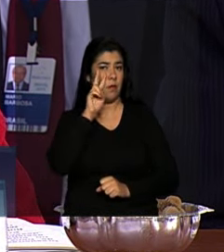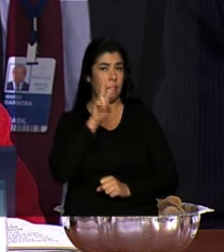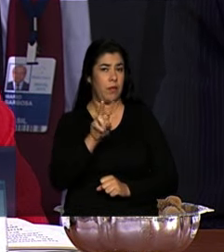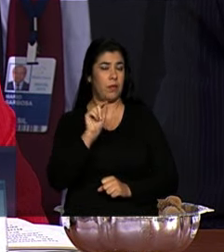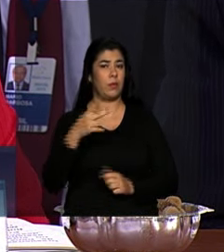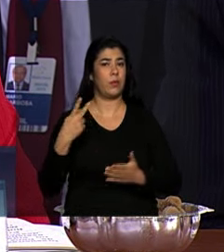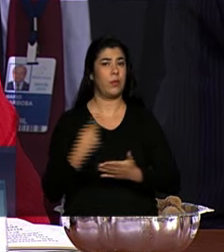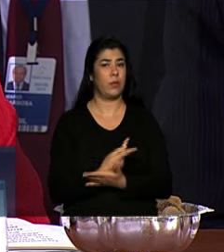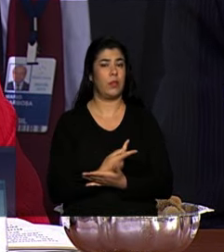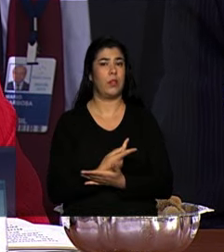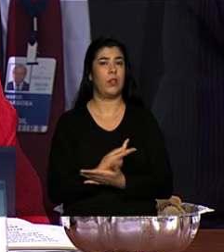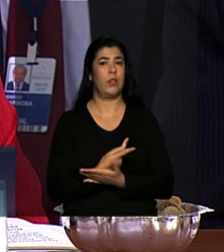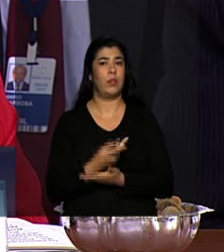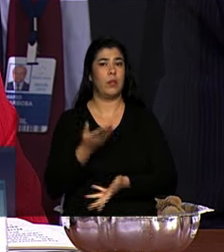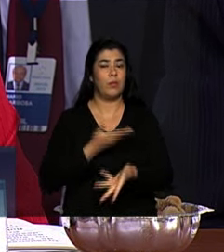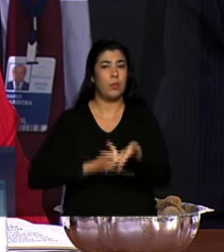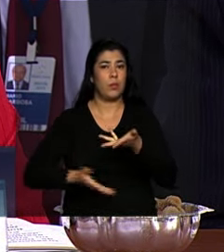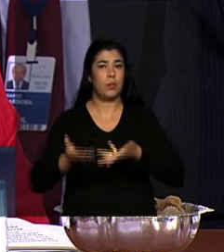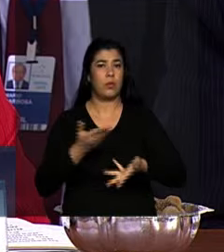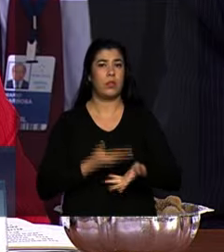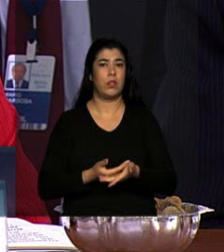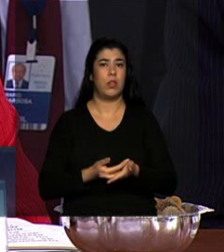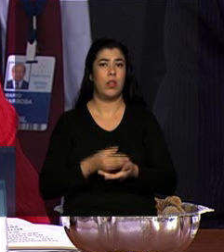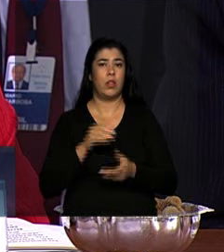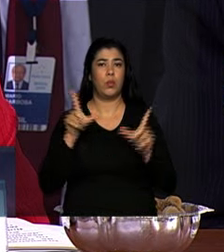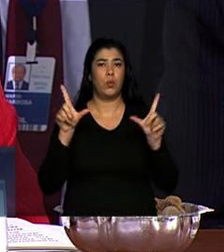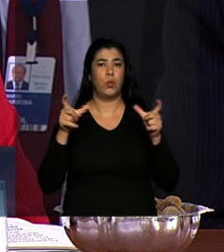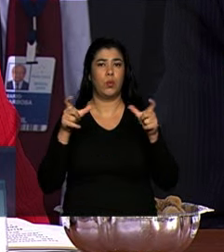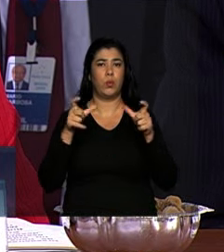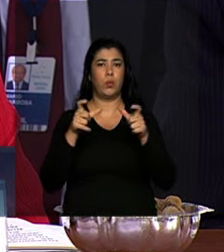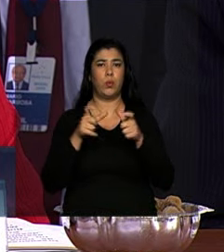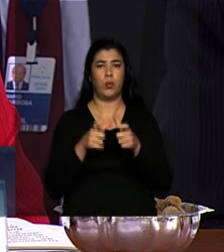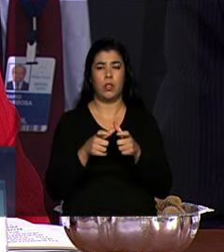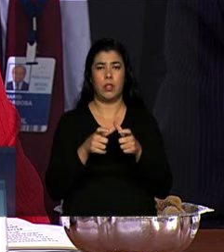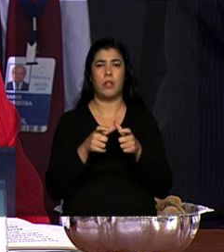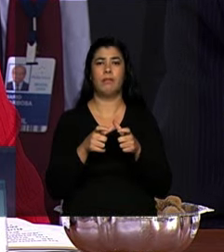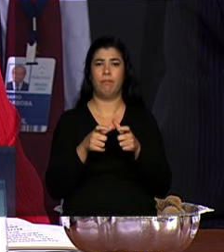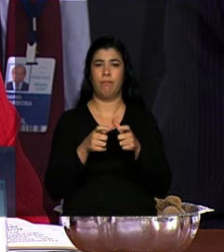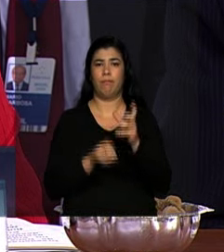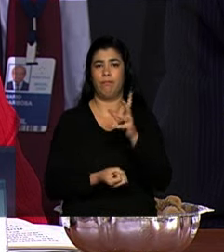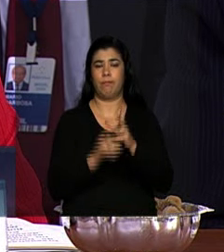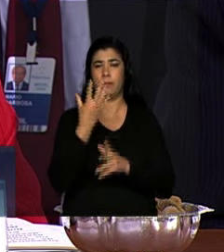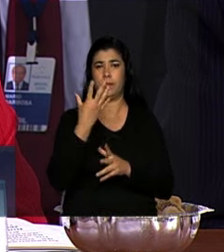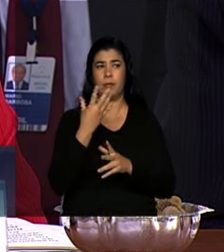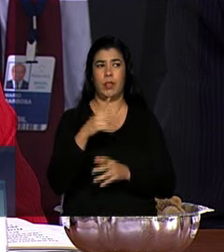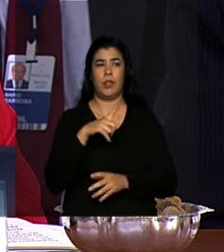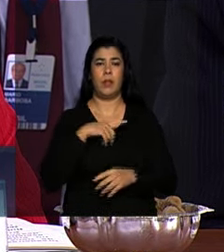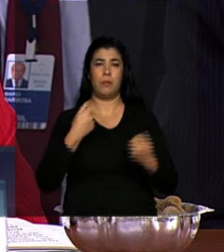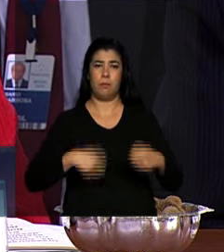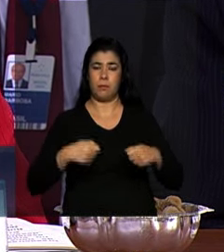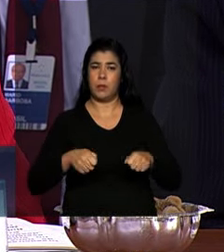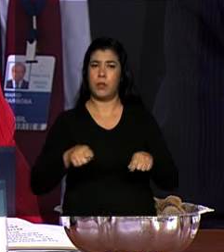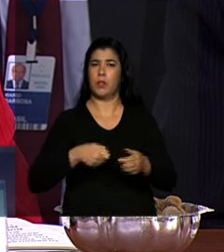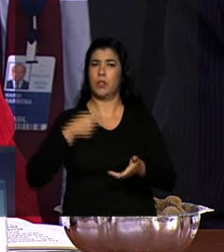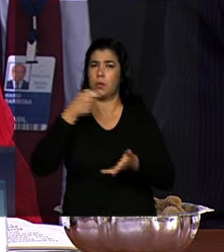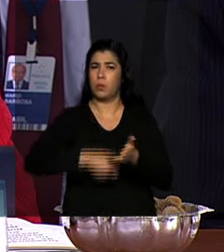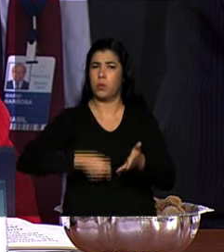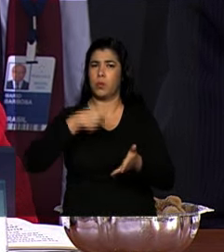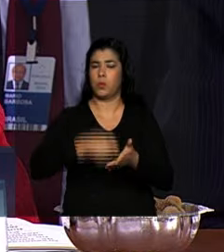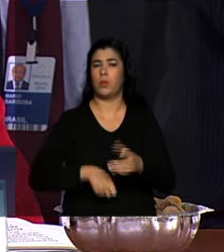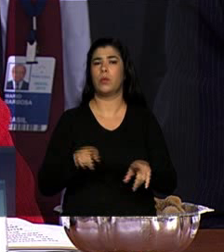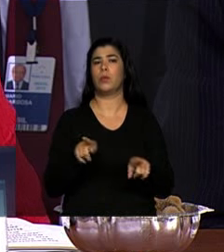assistimos uma relativa desaceleração e temos de continuar